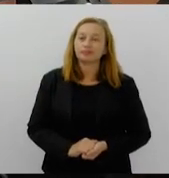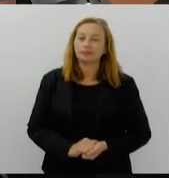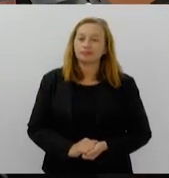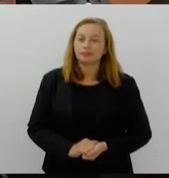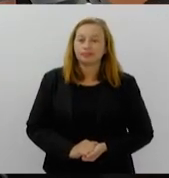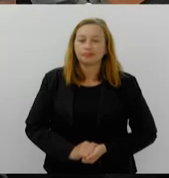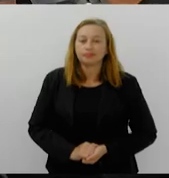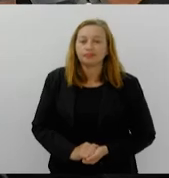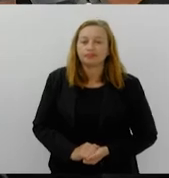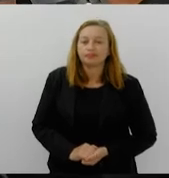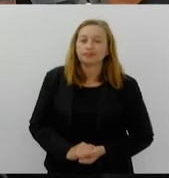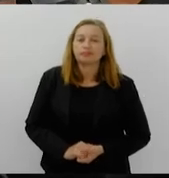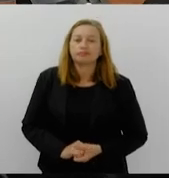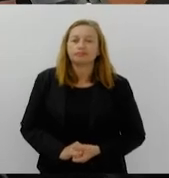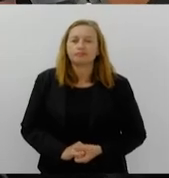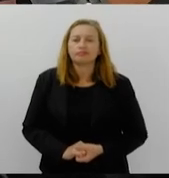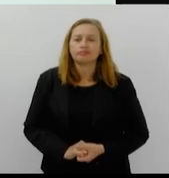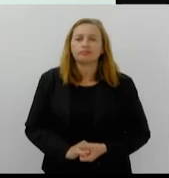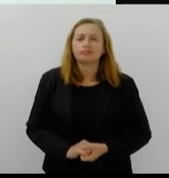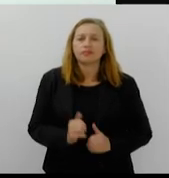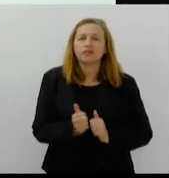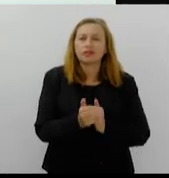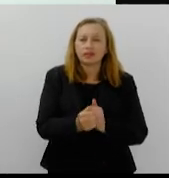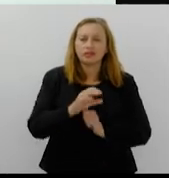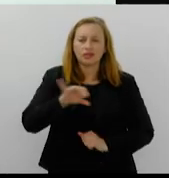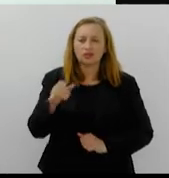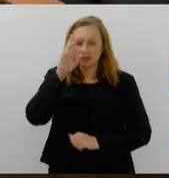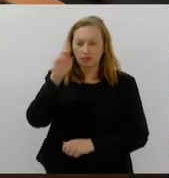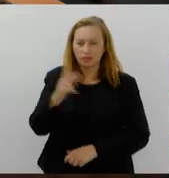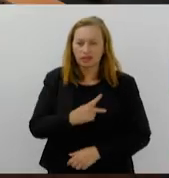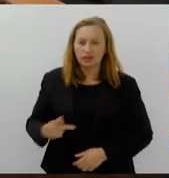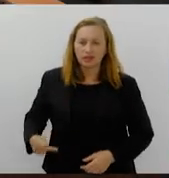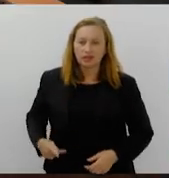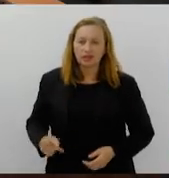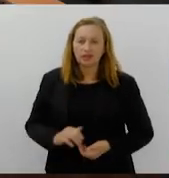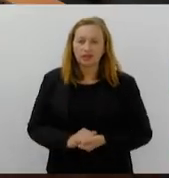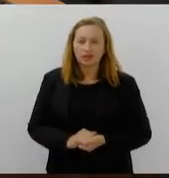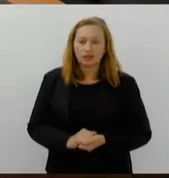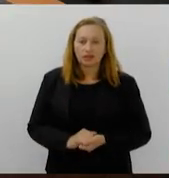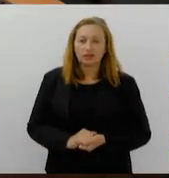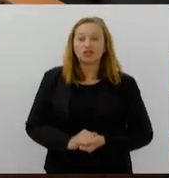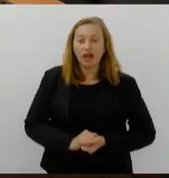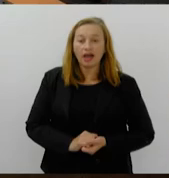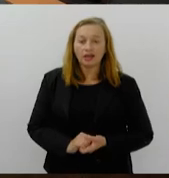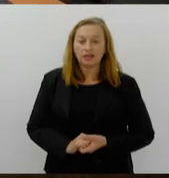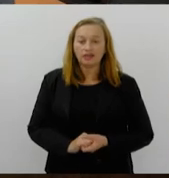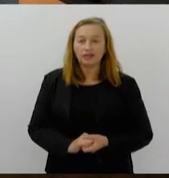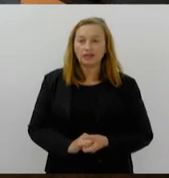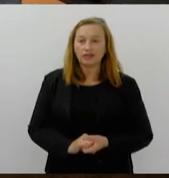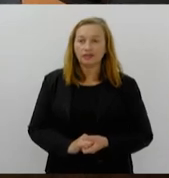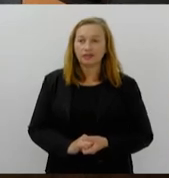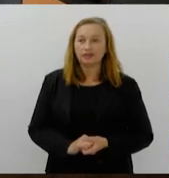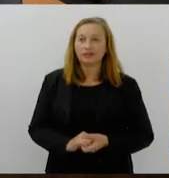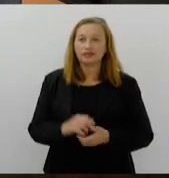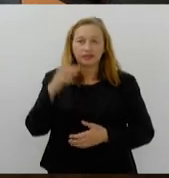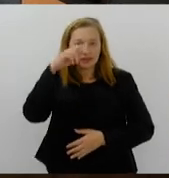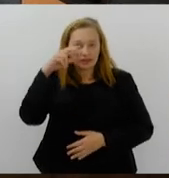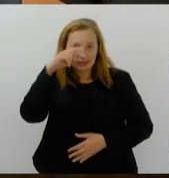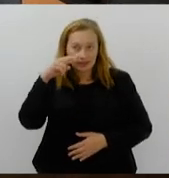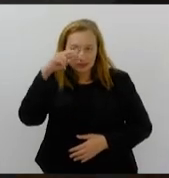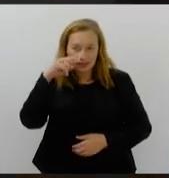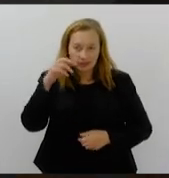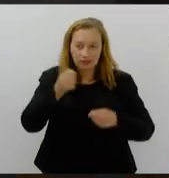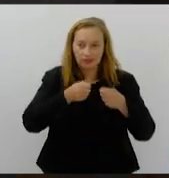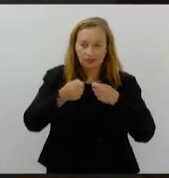online. Acompanha a CCJ, presidente. Obrigado, deputado Tandy. Pela Comissão de Orçamento, Finanças e Fiscalização Financeira